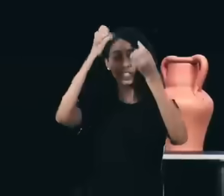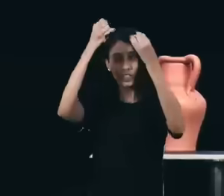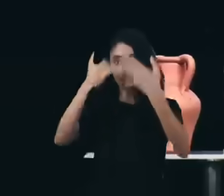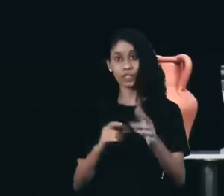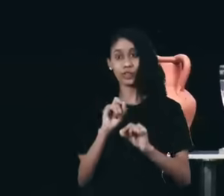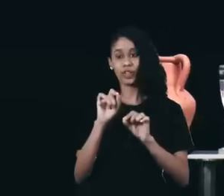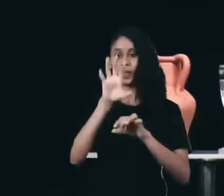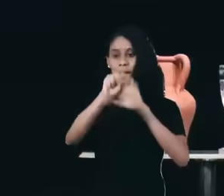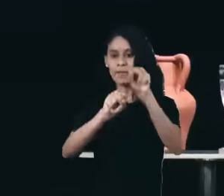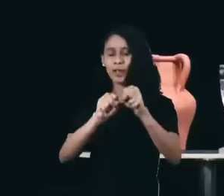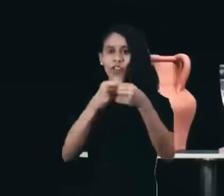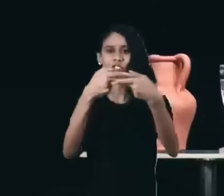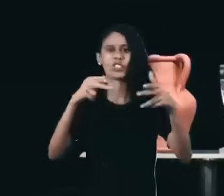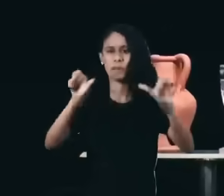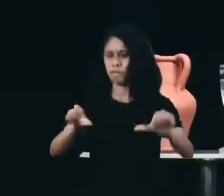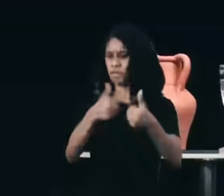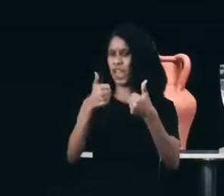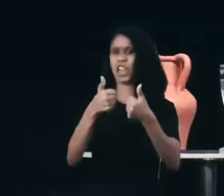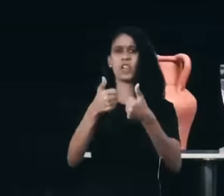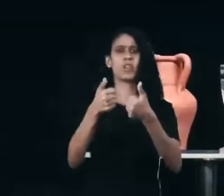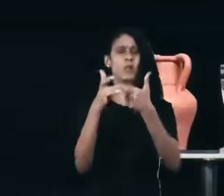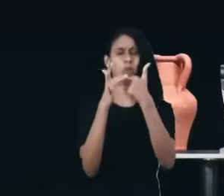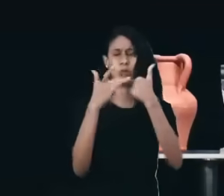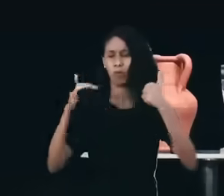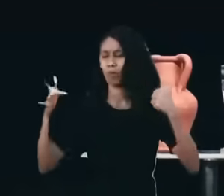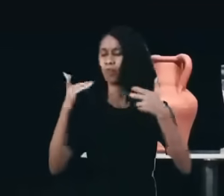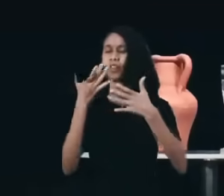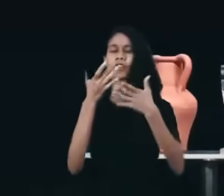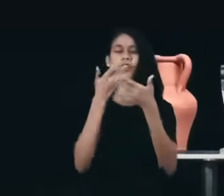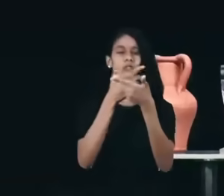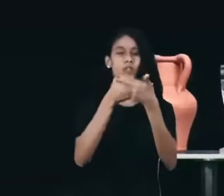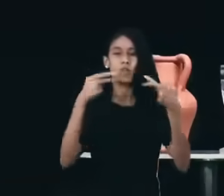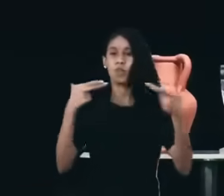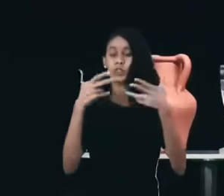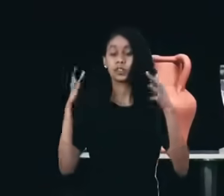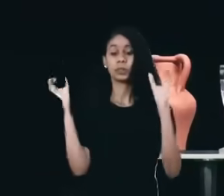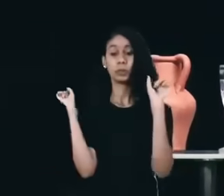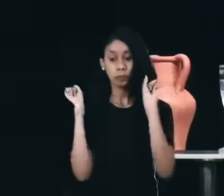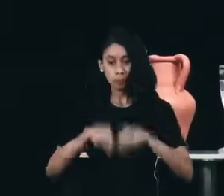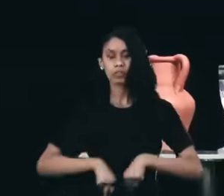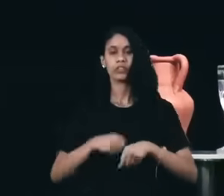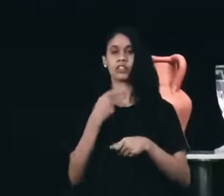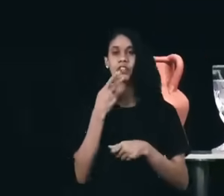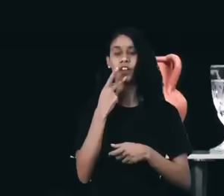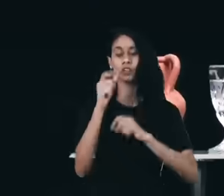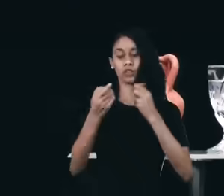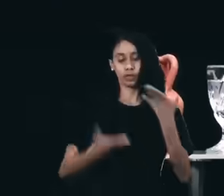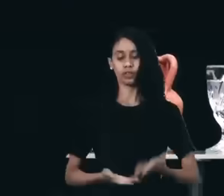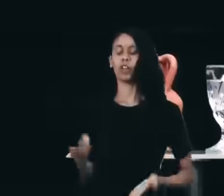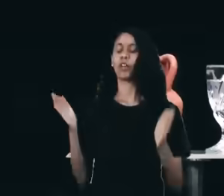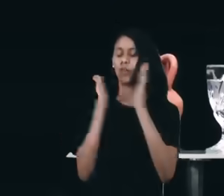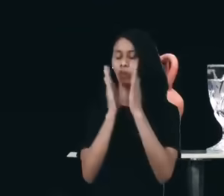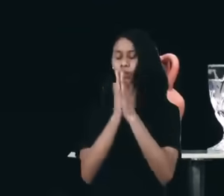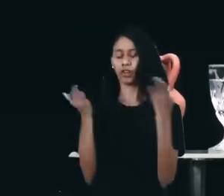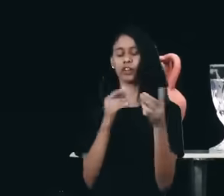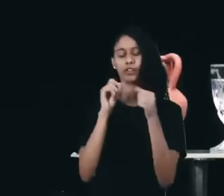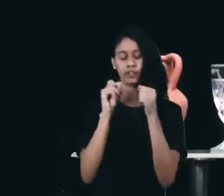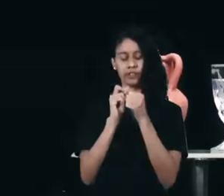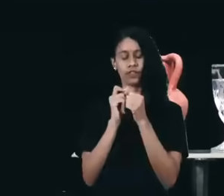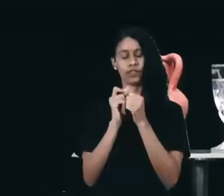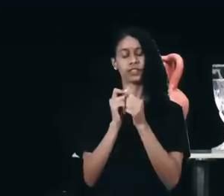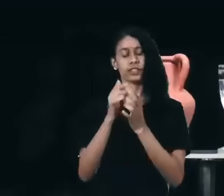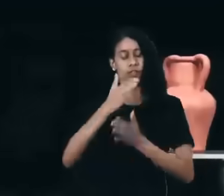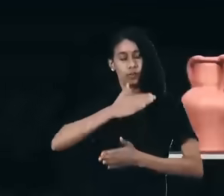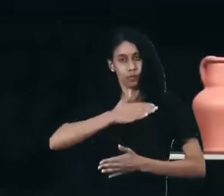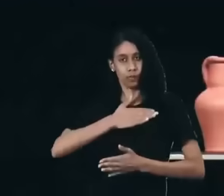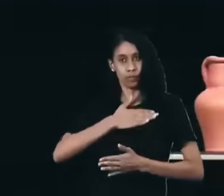de melhor, joia, ouro e tudo que ele podia. Era como se Eliezer estivesse dizendo assim, eu orei e agora eu vou fazer a minha parte. Eu